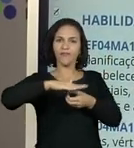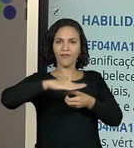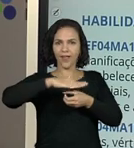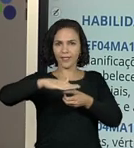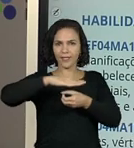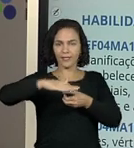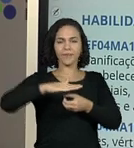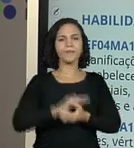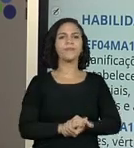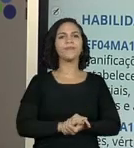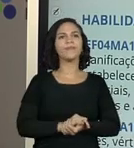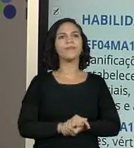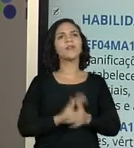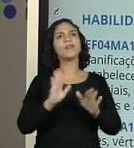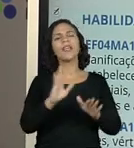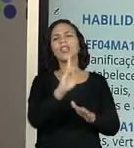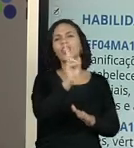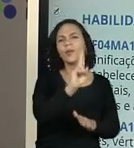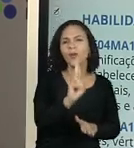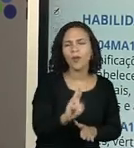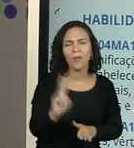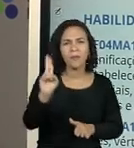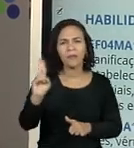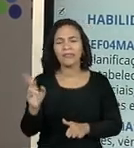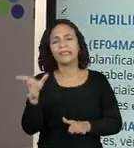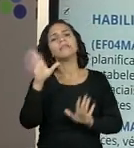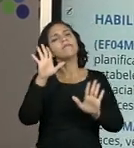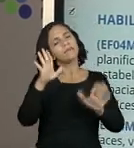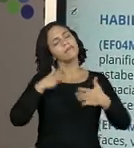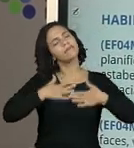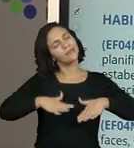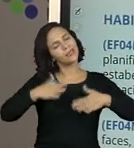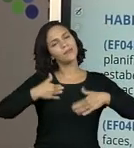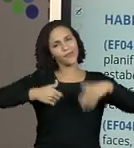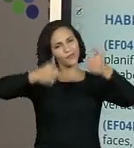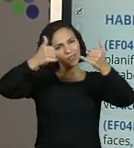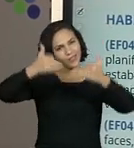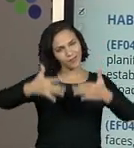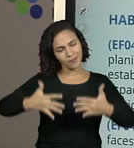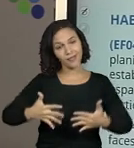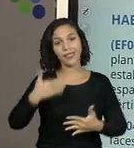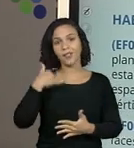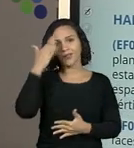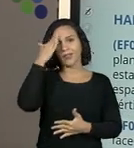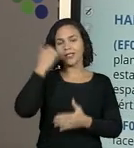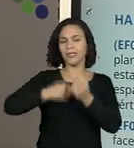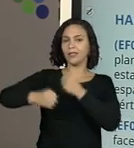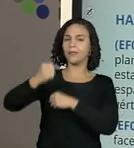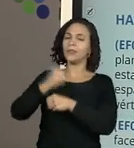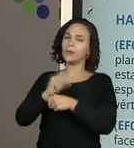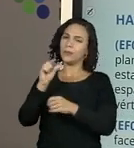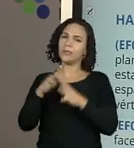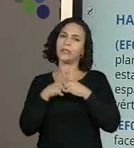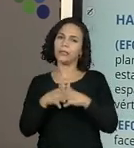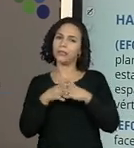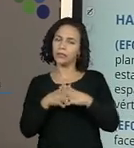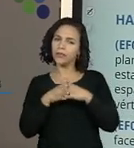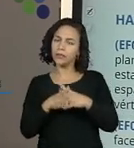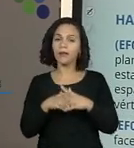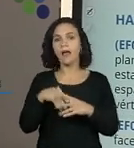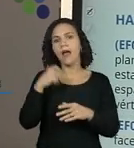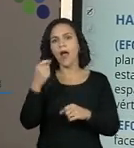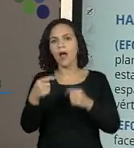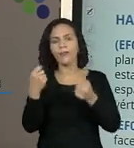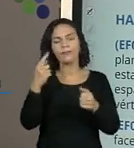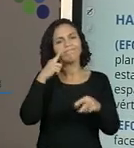não se preocupem com as nomenclaturas, tá? O Pro vai explicar devagarzinho, eu sei que o ano passado foi um pouquinho complicado, tem coisas que a gente tem